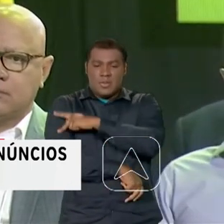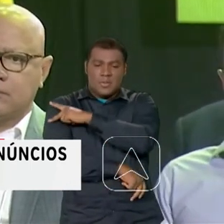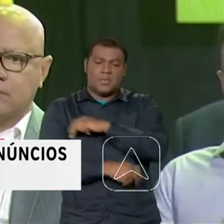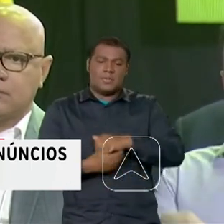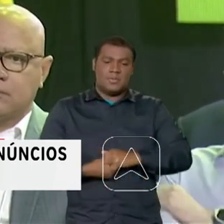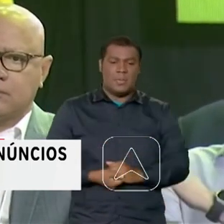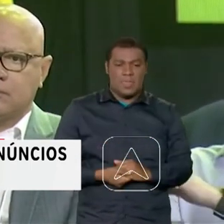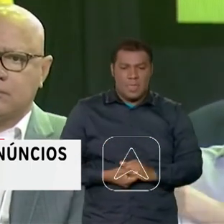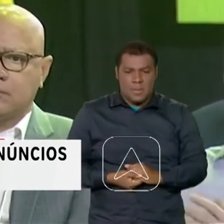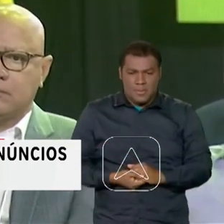estratégia